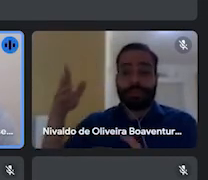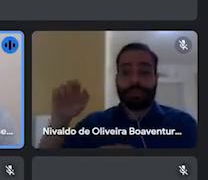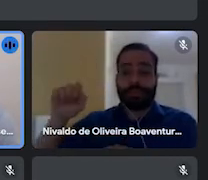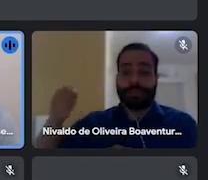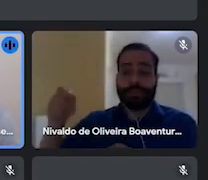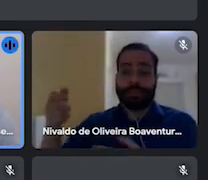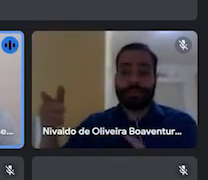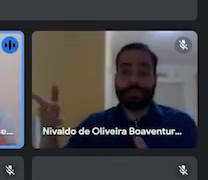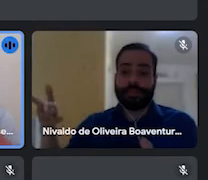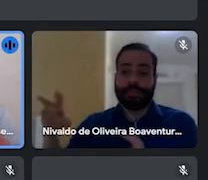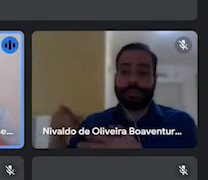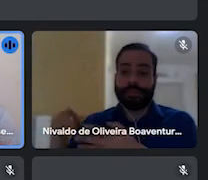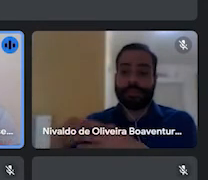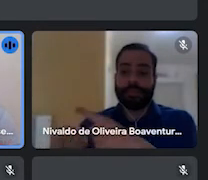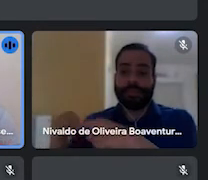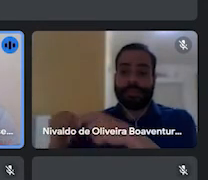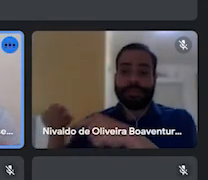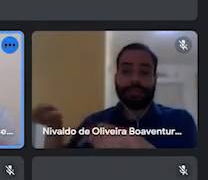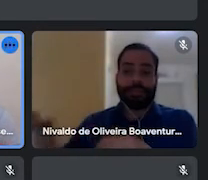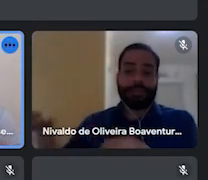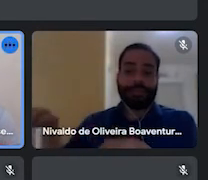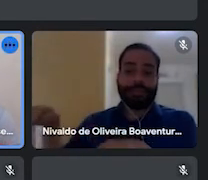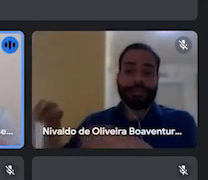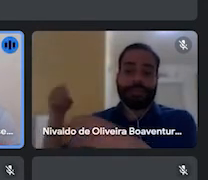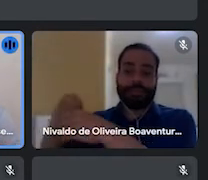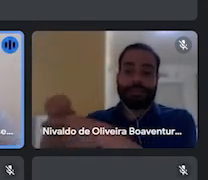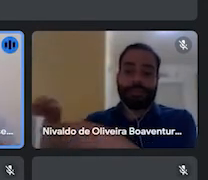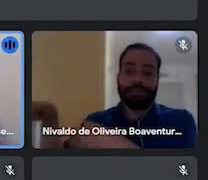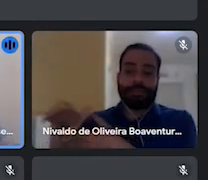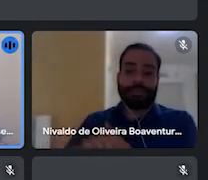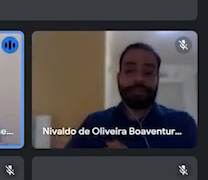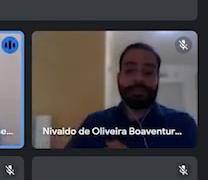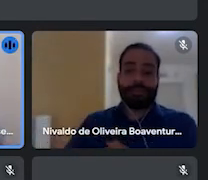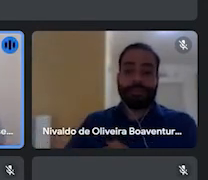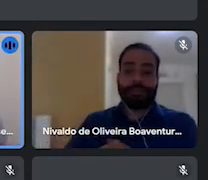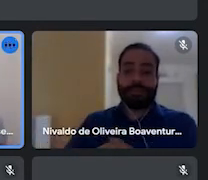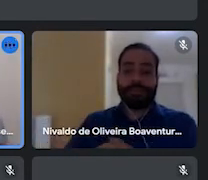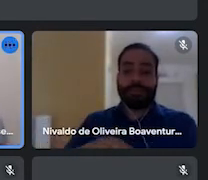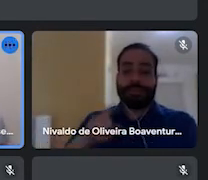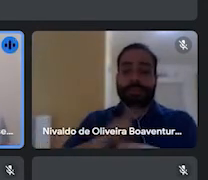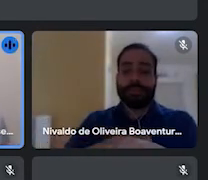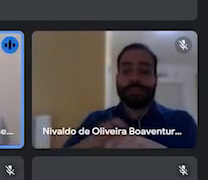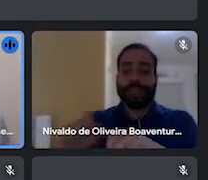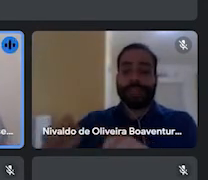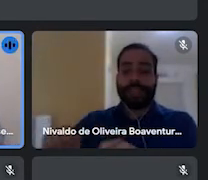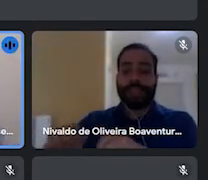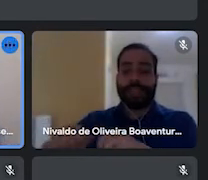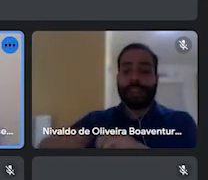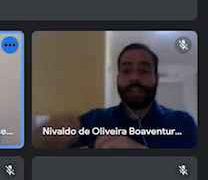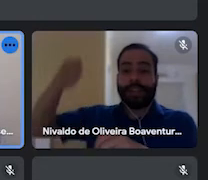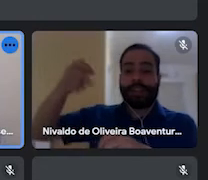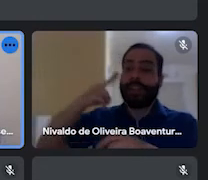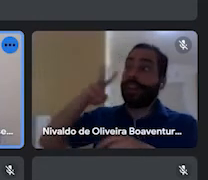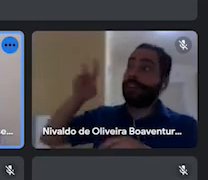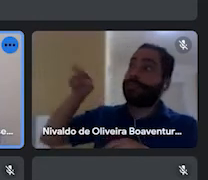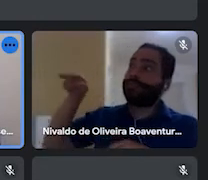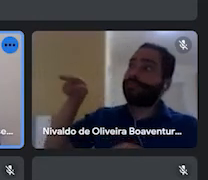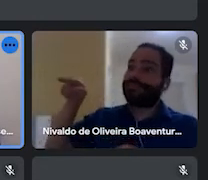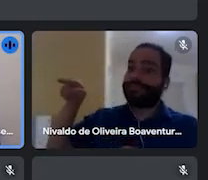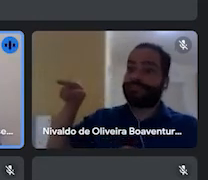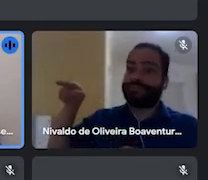uma chave de fenda, um alicate lá dentro. Aí na hora de ligar, ele vai ver aquilo.